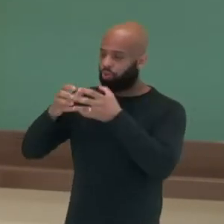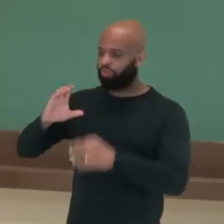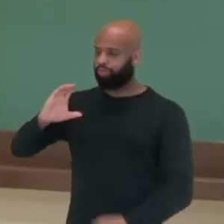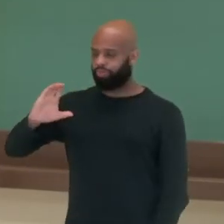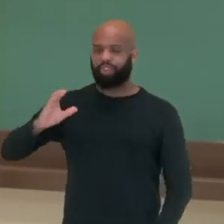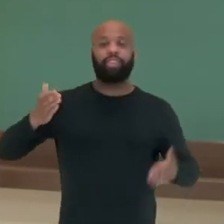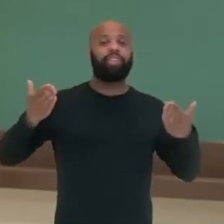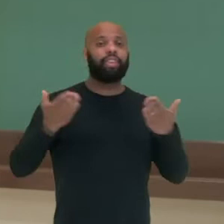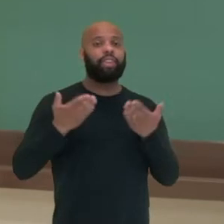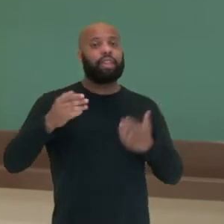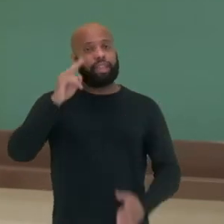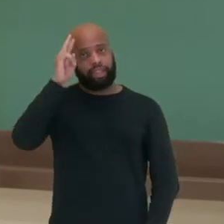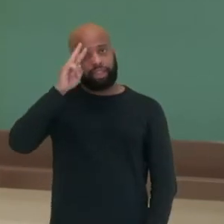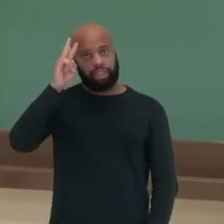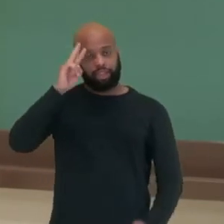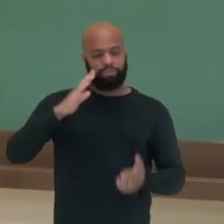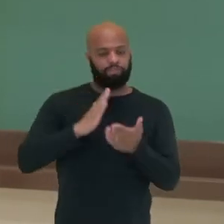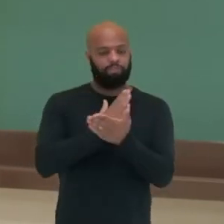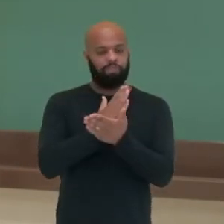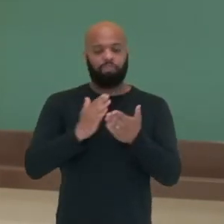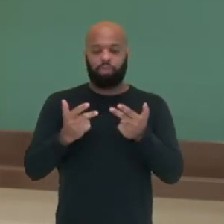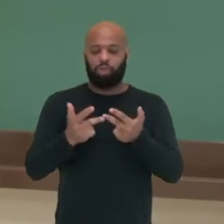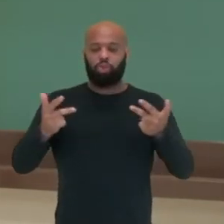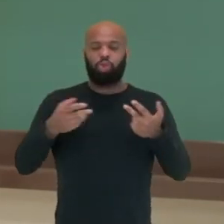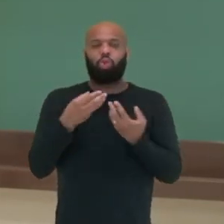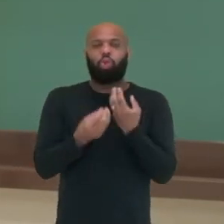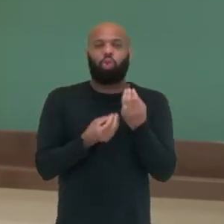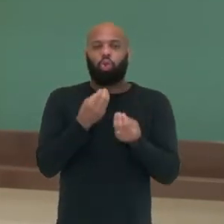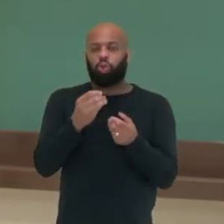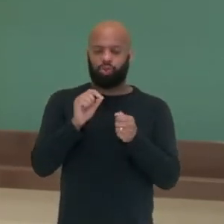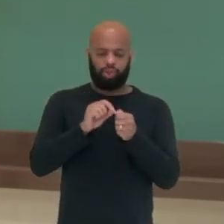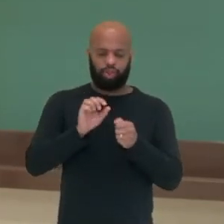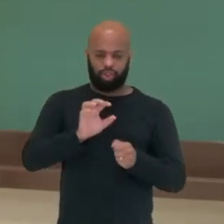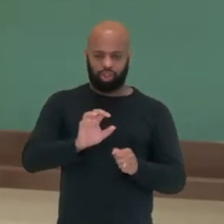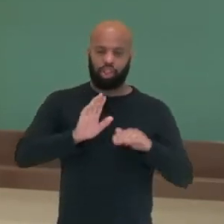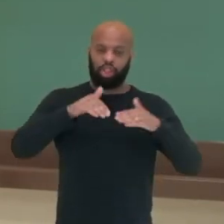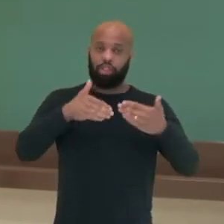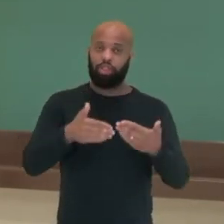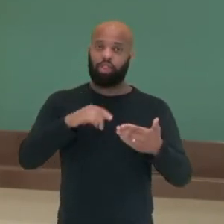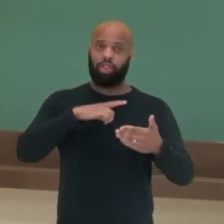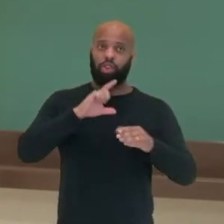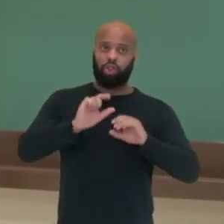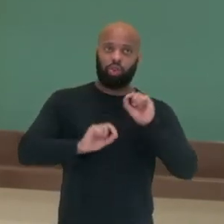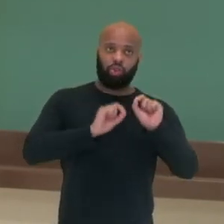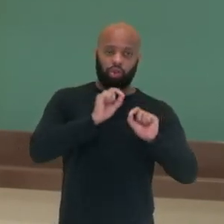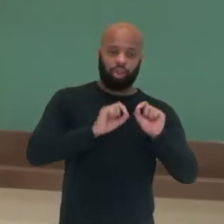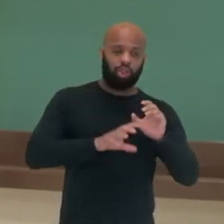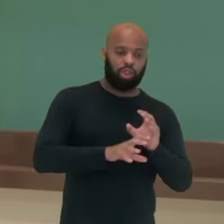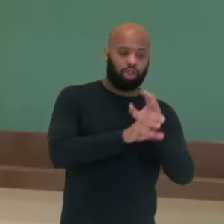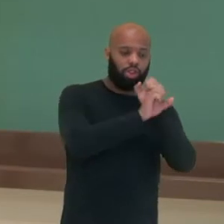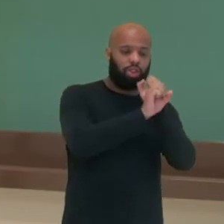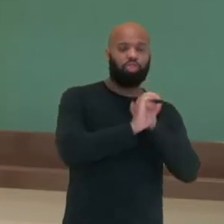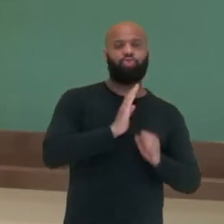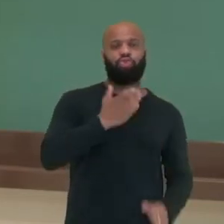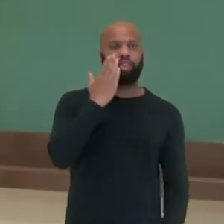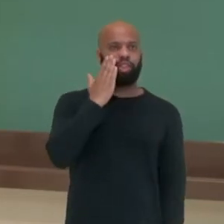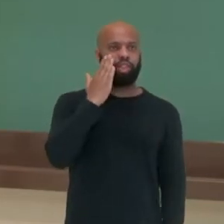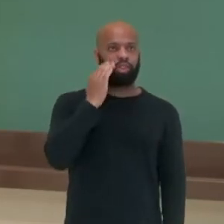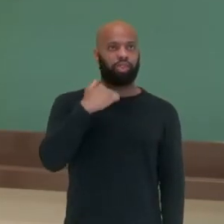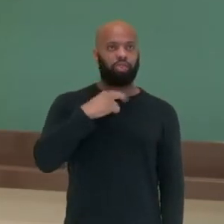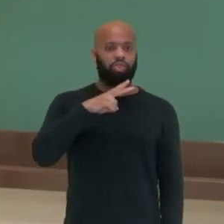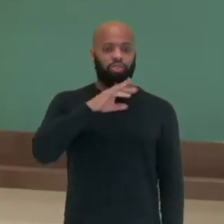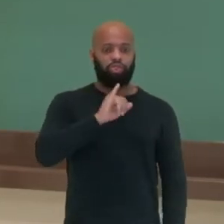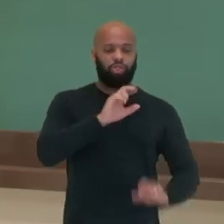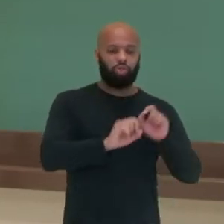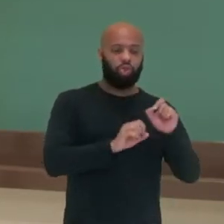vamos relembrar algumas coisinhas em como a gente vai fazer. A adição, né, a gente já conhece, eu vou adicionar um